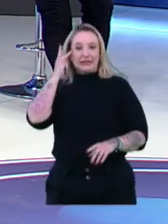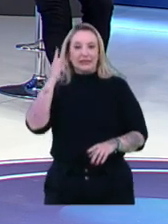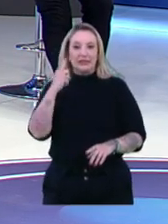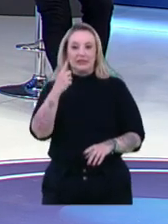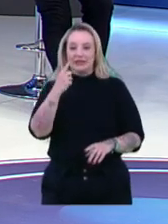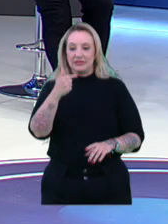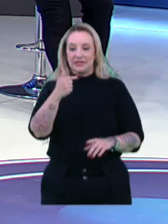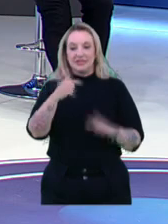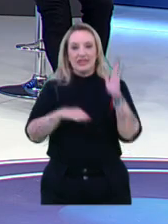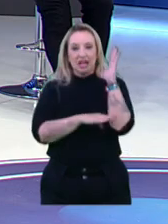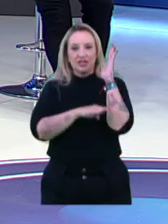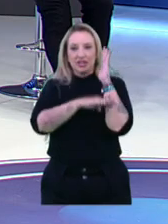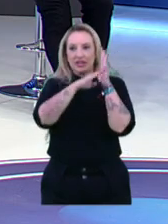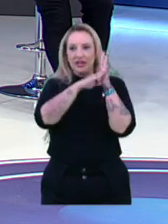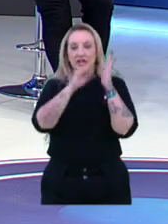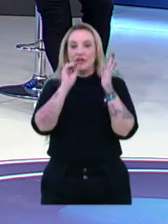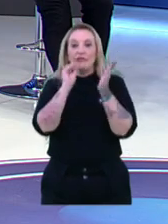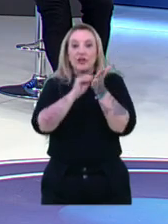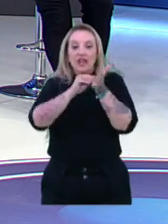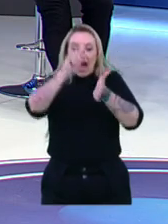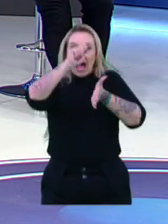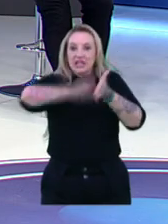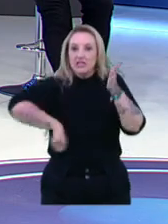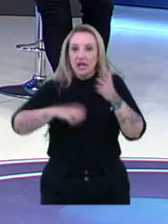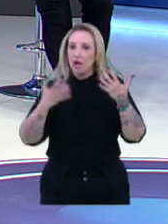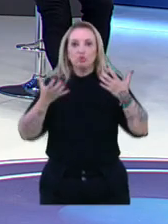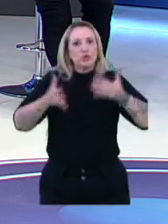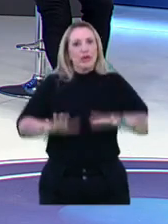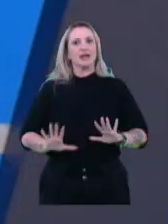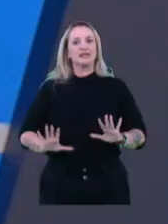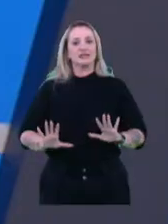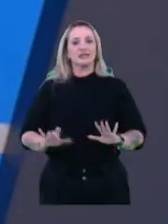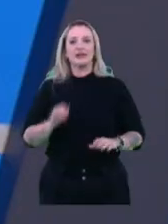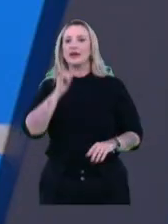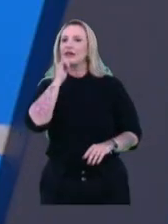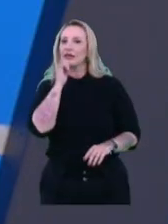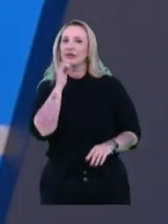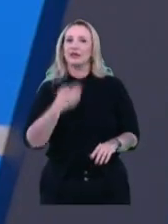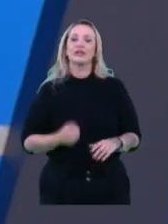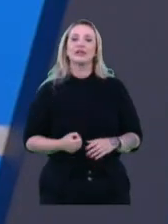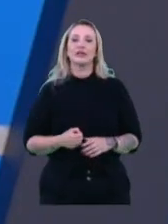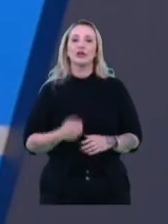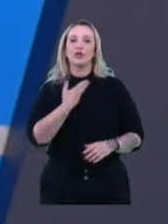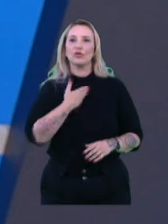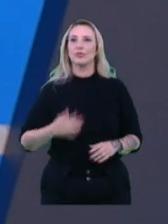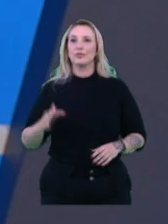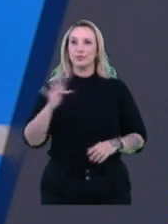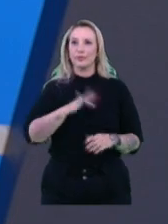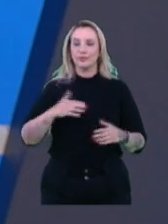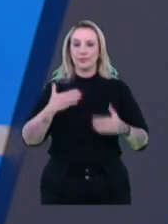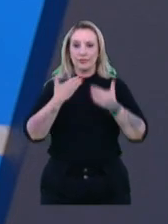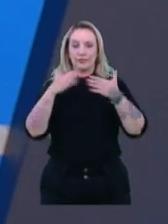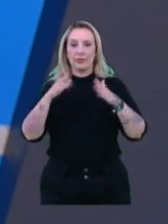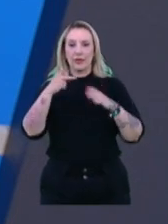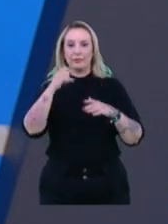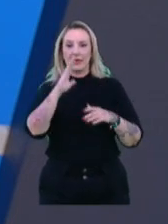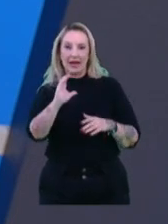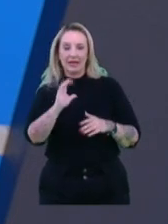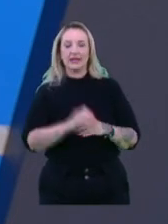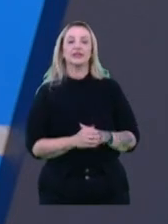17 andares só faltava ele assinar o terreno não assinou por exemplo o Gover governo federal Abriu pelo